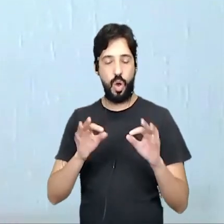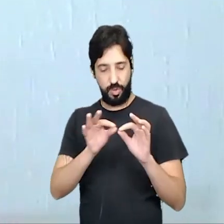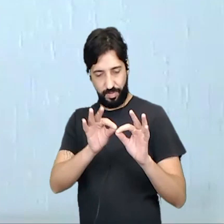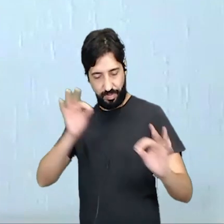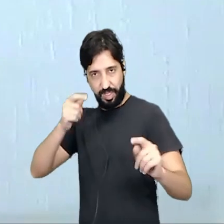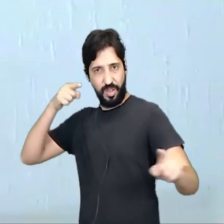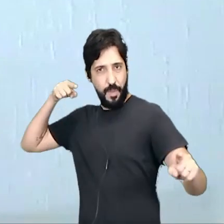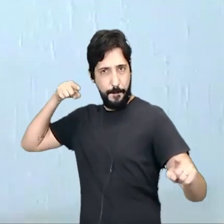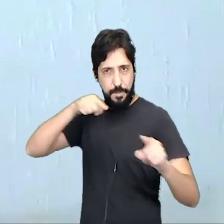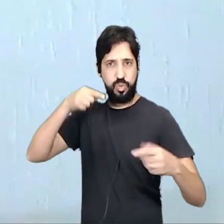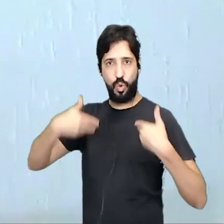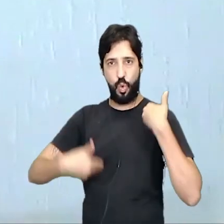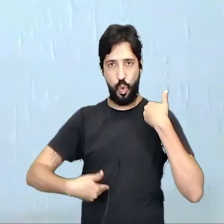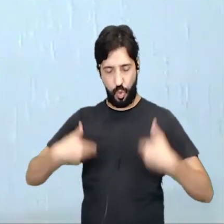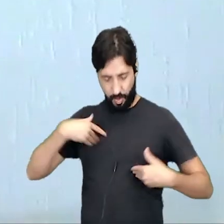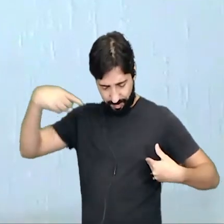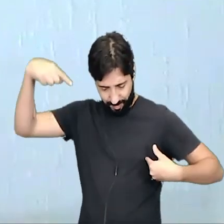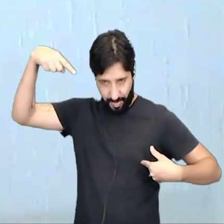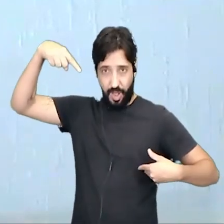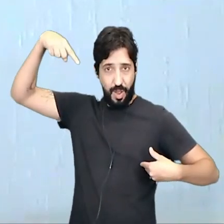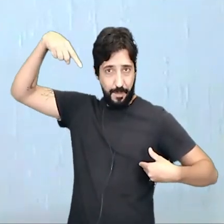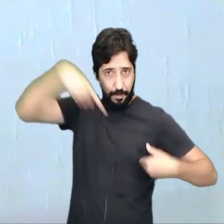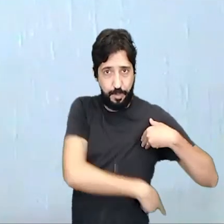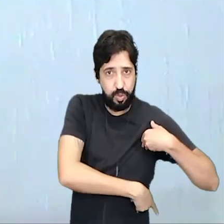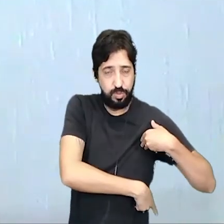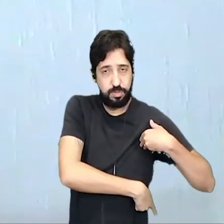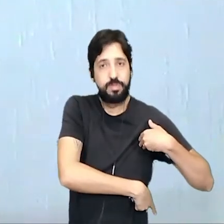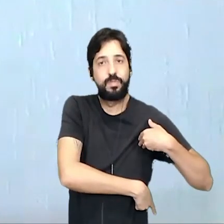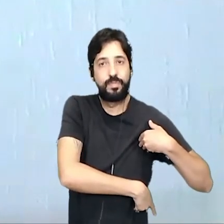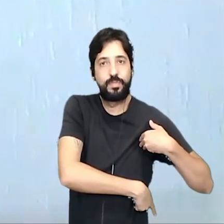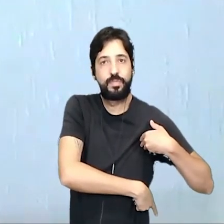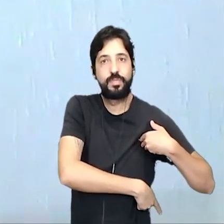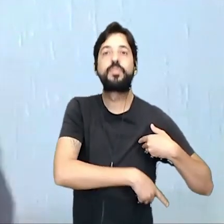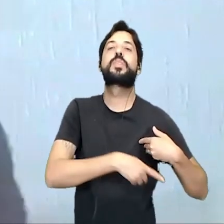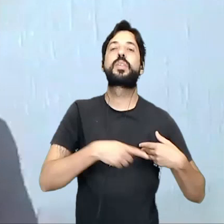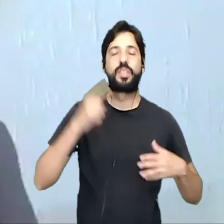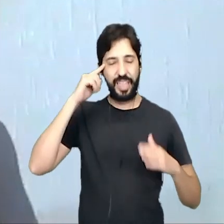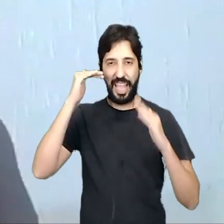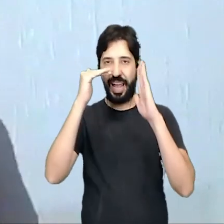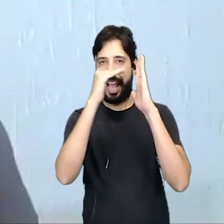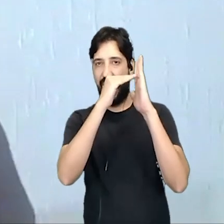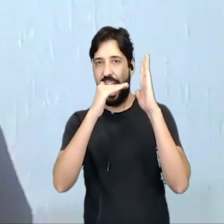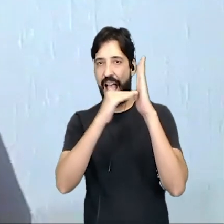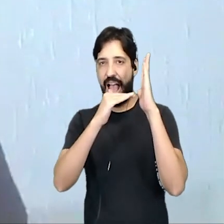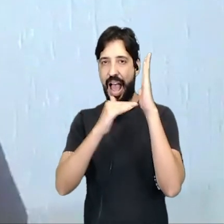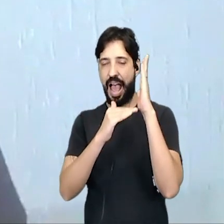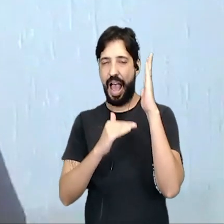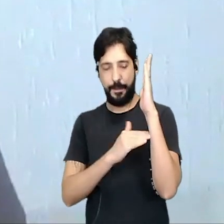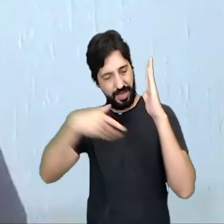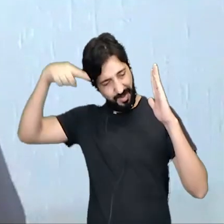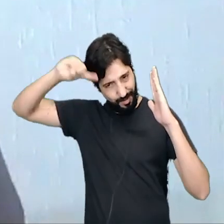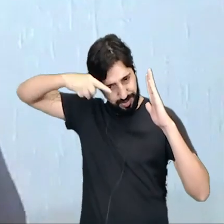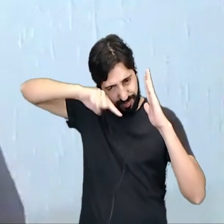uma lança e enfiasse ela no corpo, atravessasse ela no sentido longitudinal, assim, pegando todas as